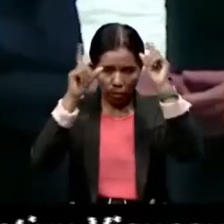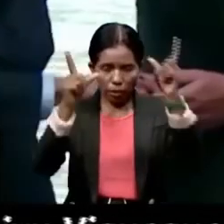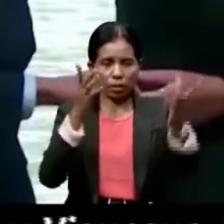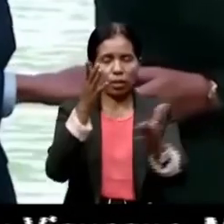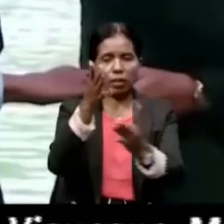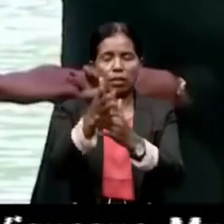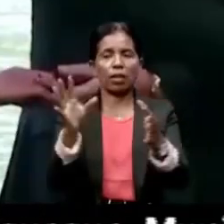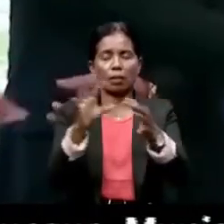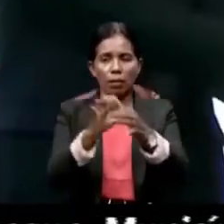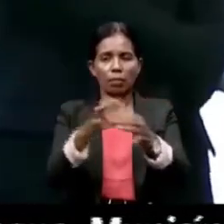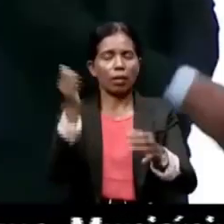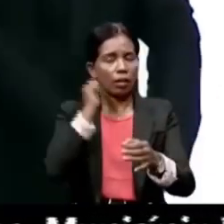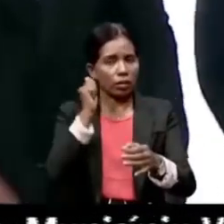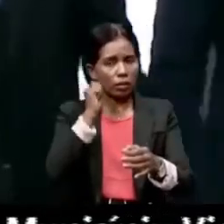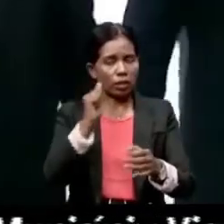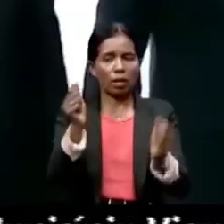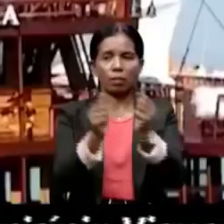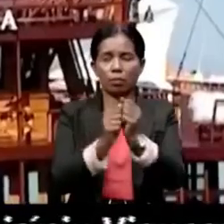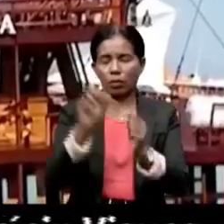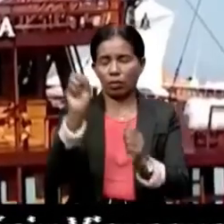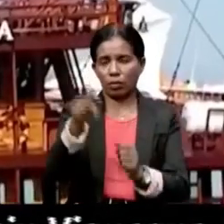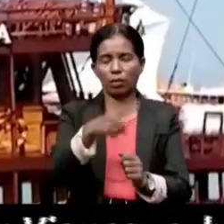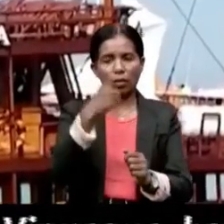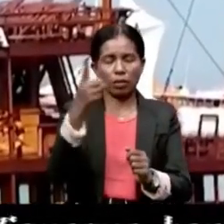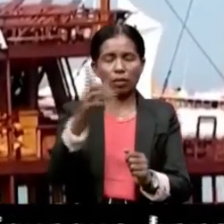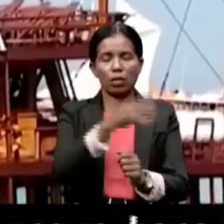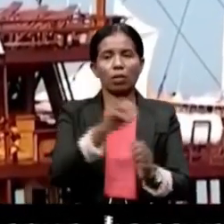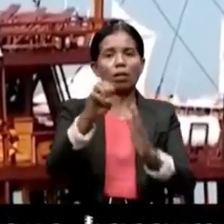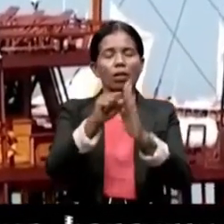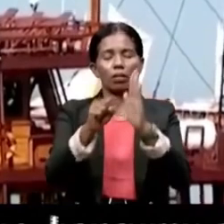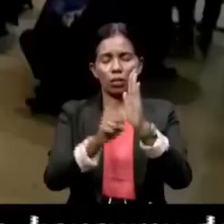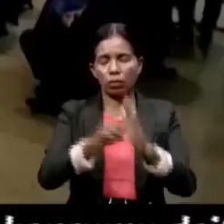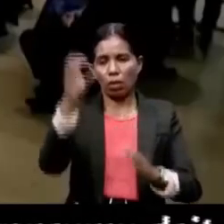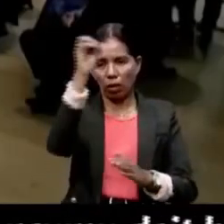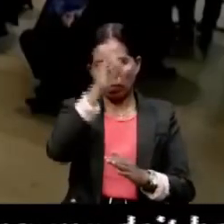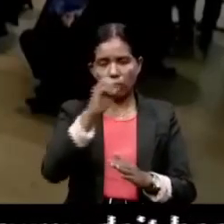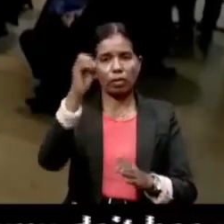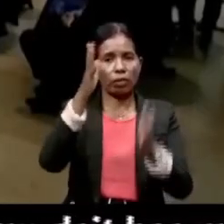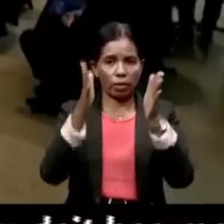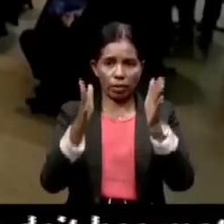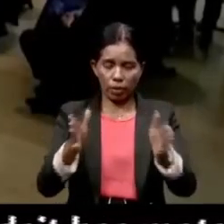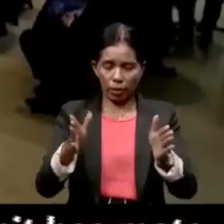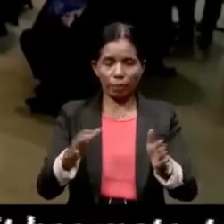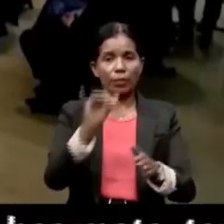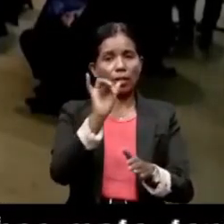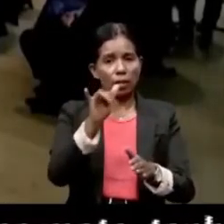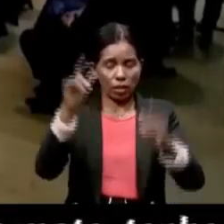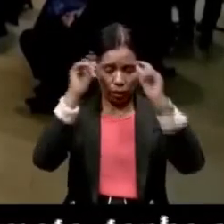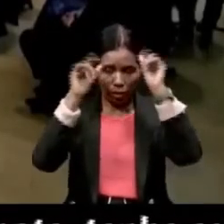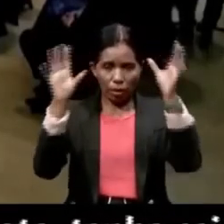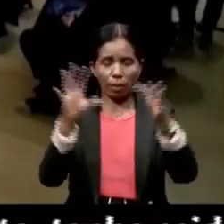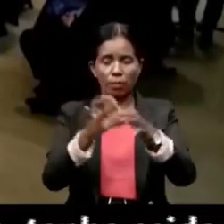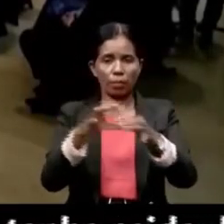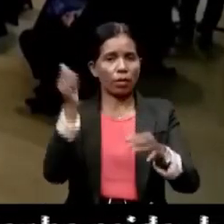atu sai membro ASEAN badala sanulo resinida ho estatuto observador. Concordância Timor-Leste sai membro ASEAN